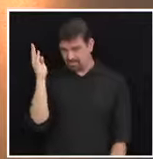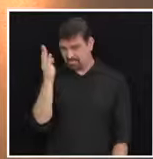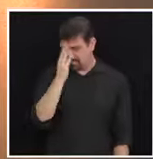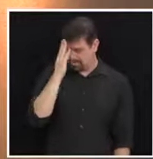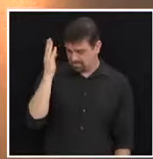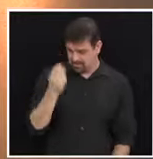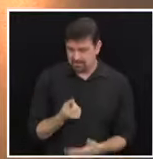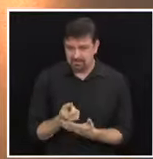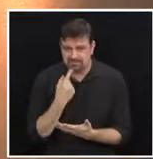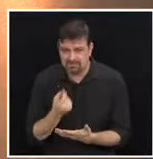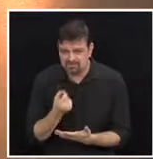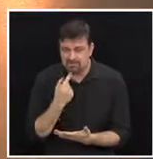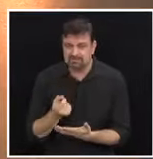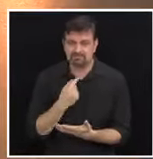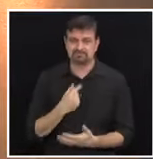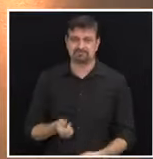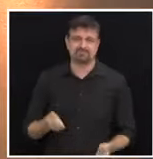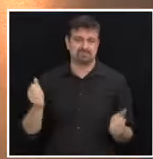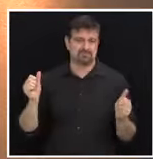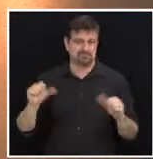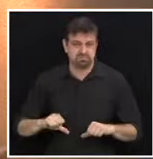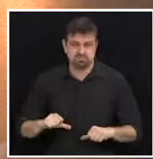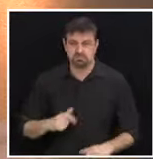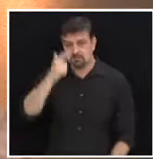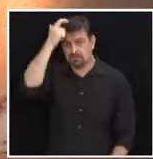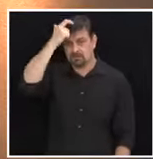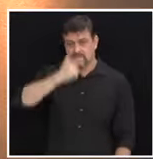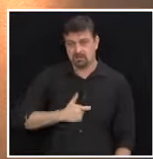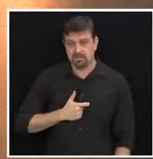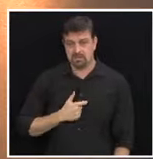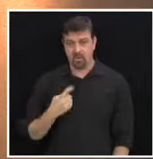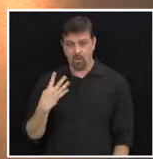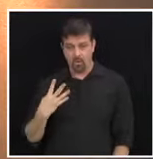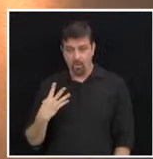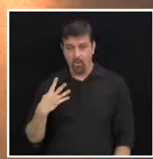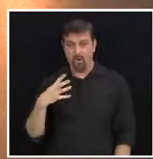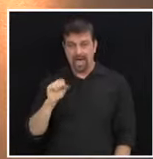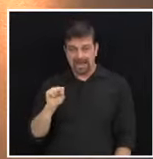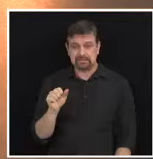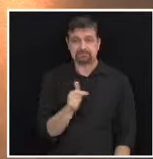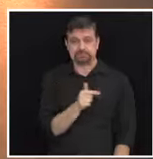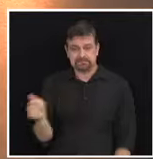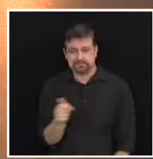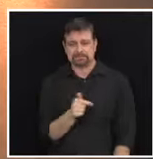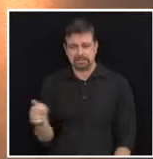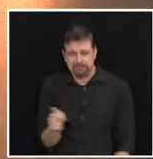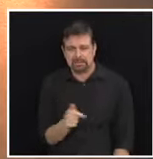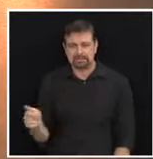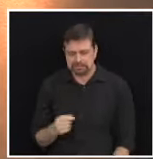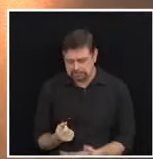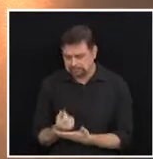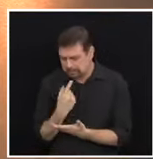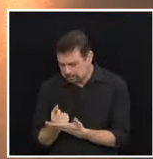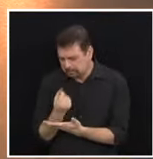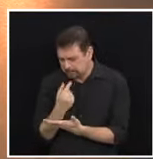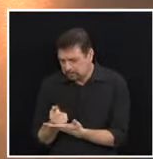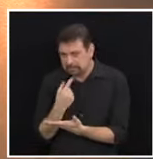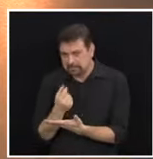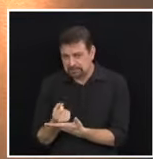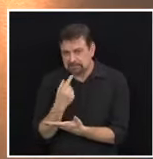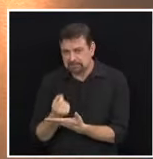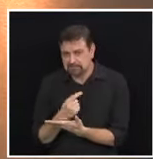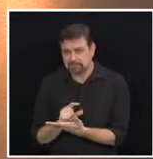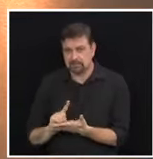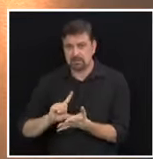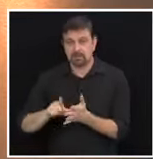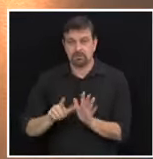efeitos colaterais. E eu, infelizmente, durante 48 semanas eu fiz esse tratamento. Cheguei ao fim,